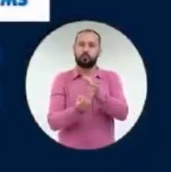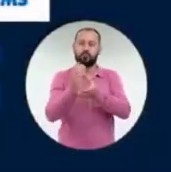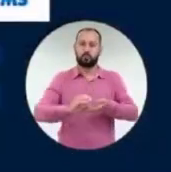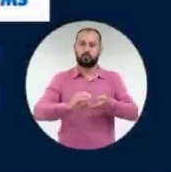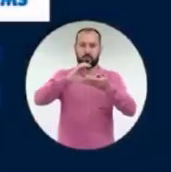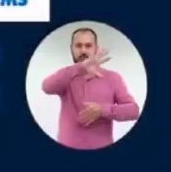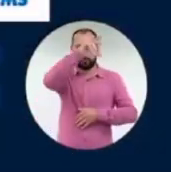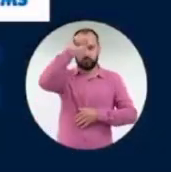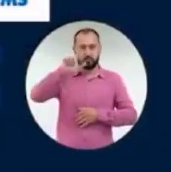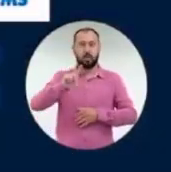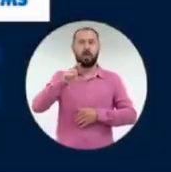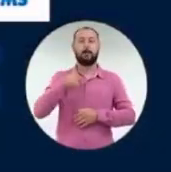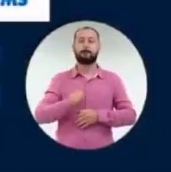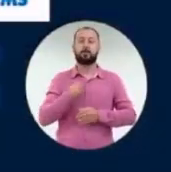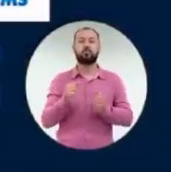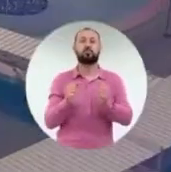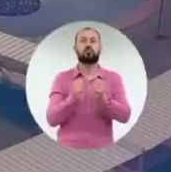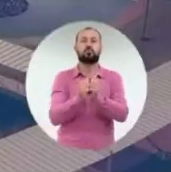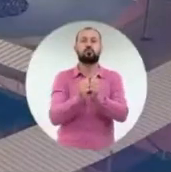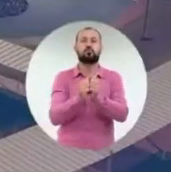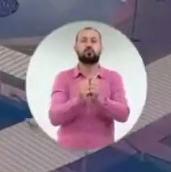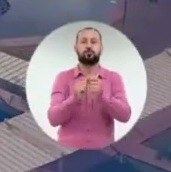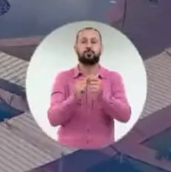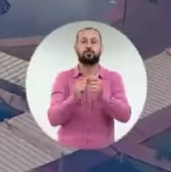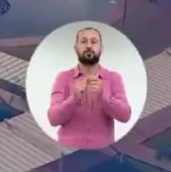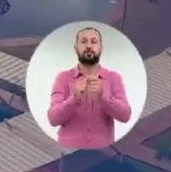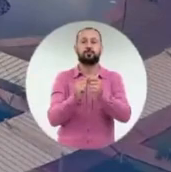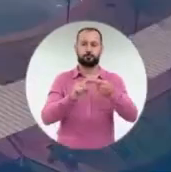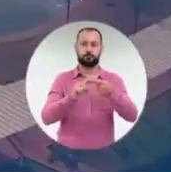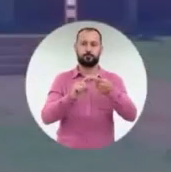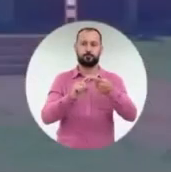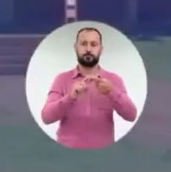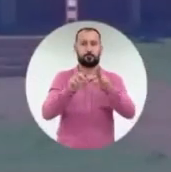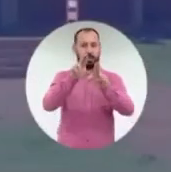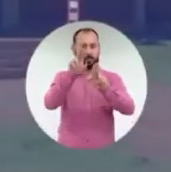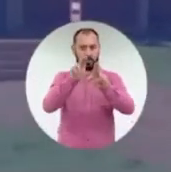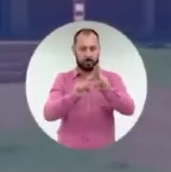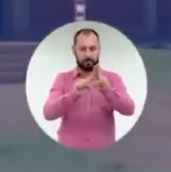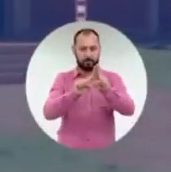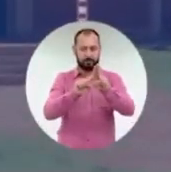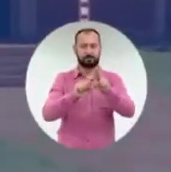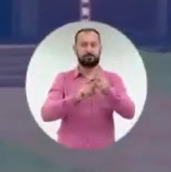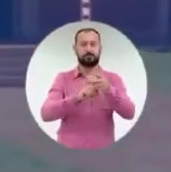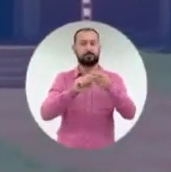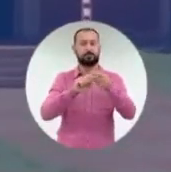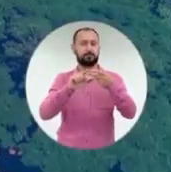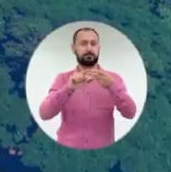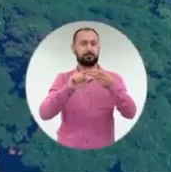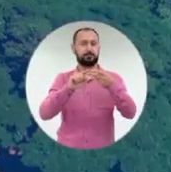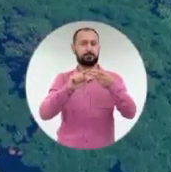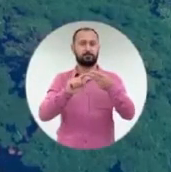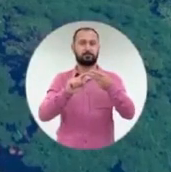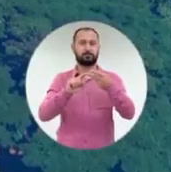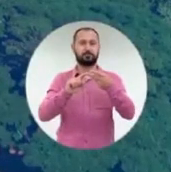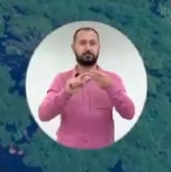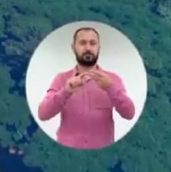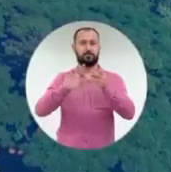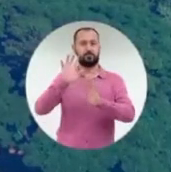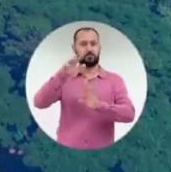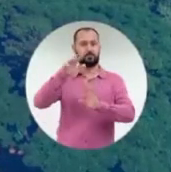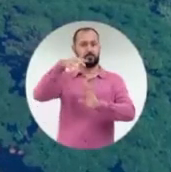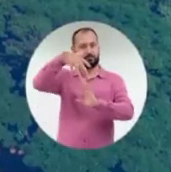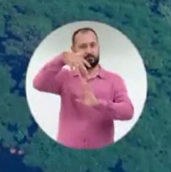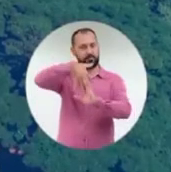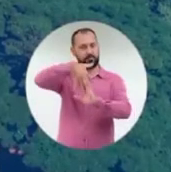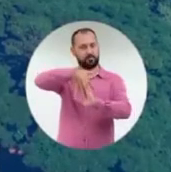Mato Grosso do Sul é composto por Universidade Estadual de Mato Grosso do Sul, a UEMS, Universidade Federal de